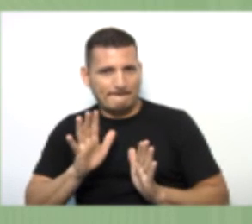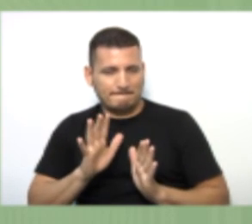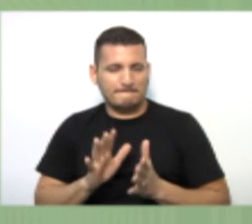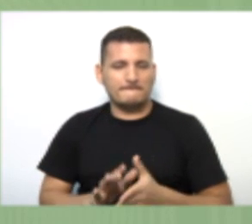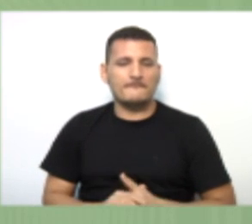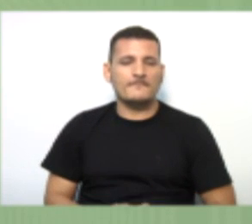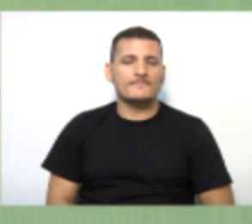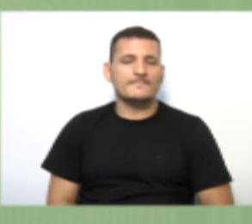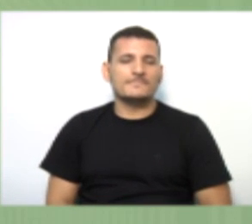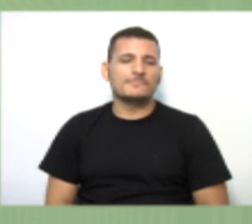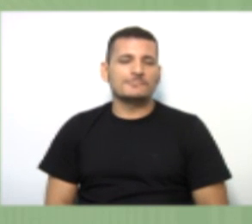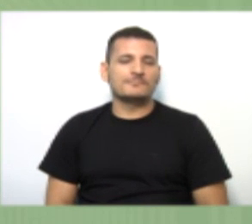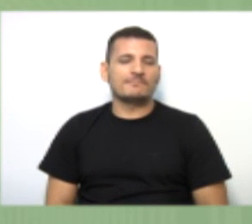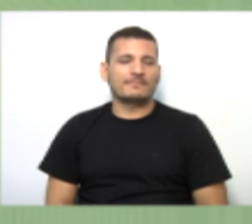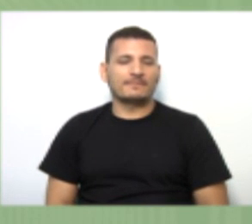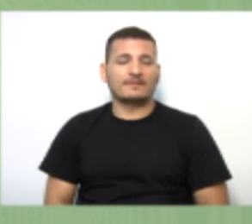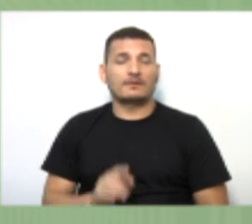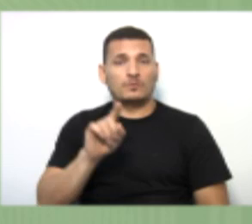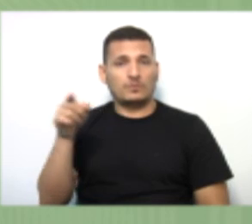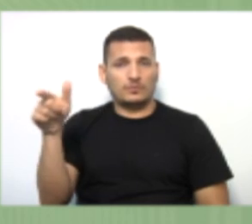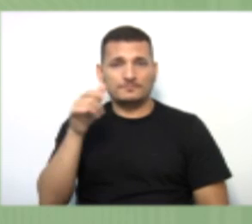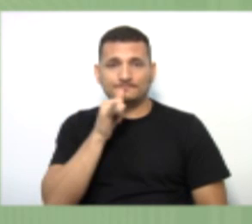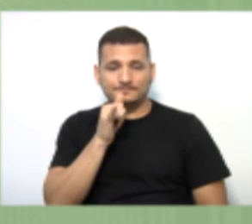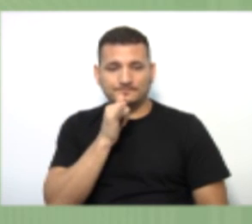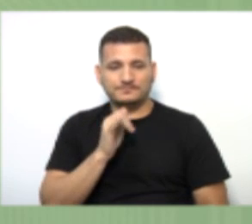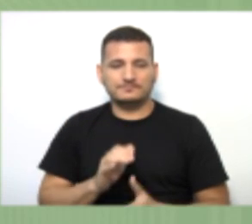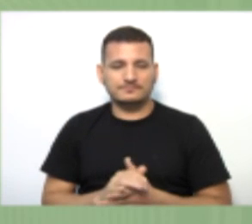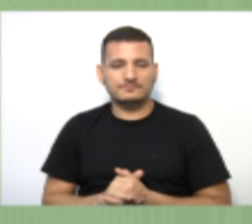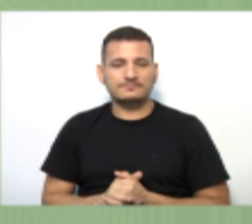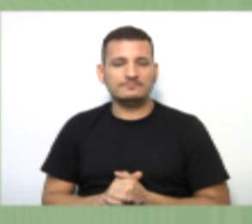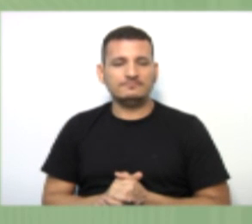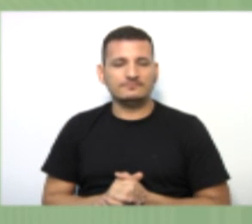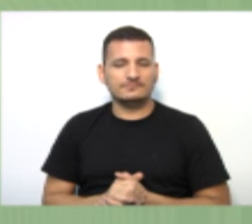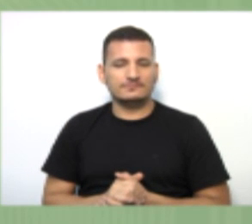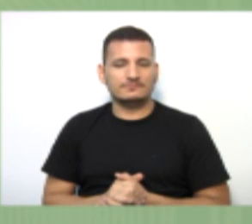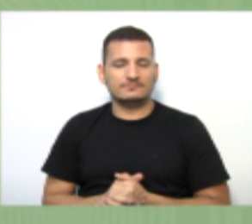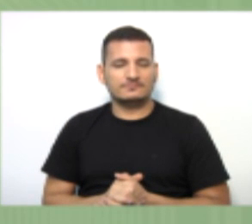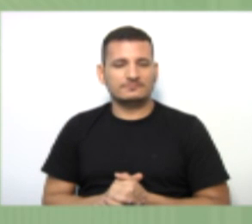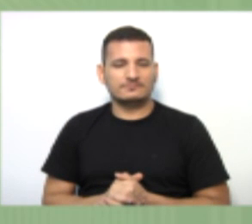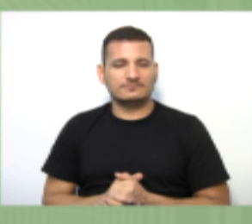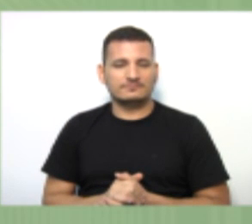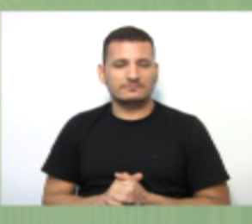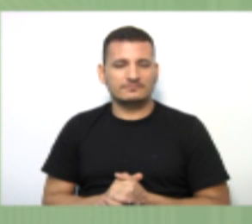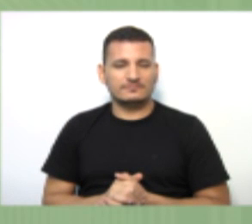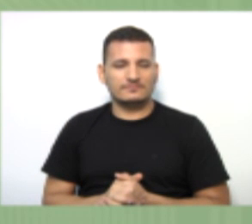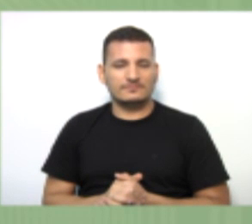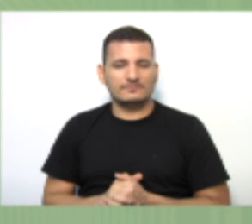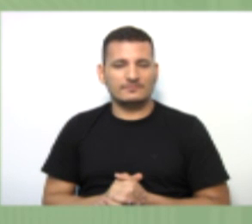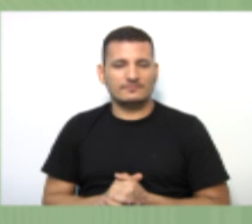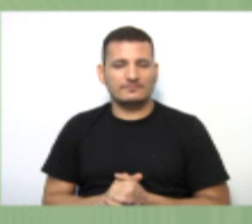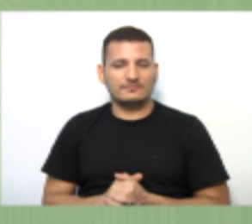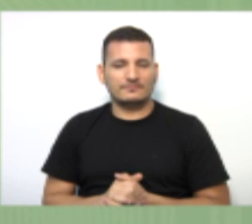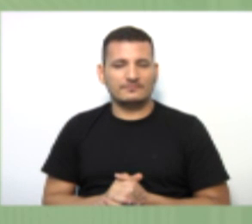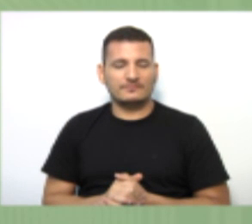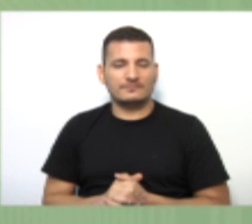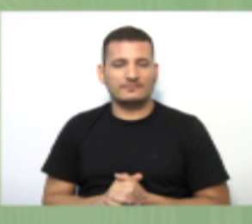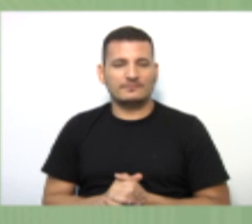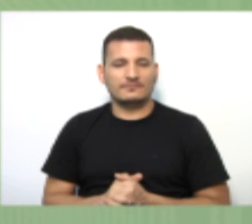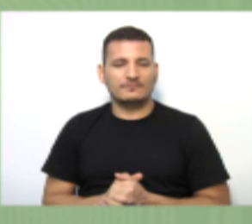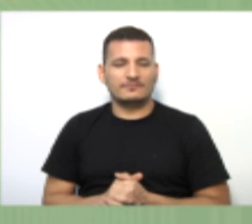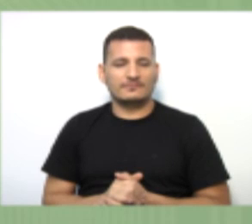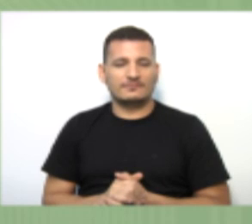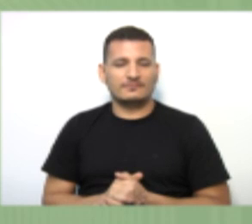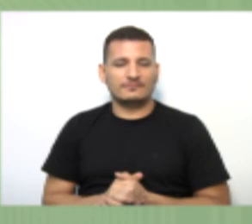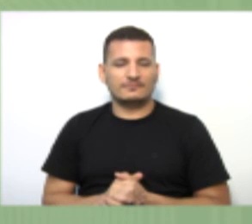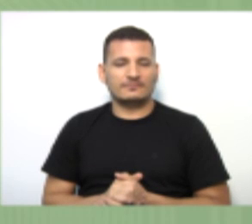automático. Tudo bem? Aqui nesse próximo exemplo, nosso segundo exemplo aqui, o que eu